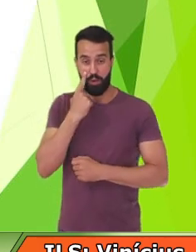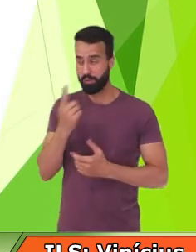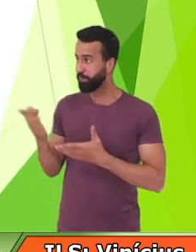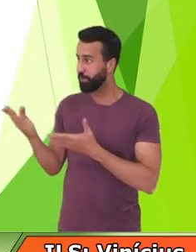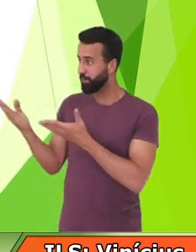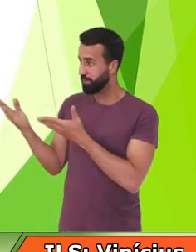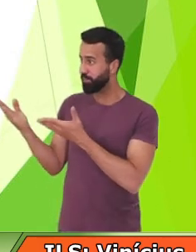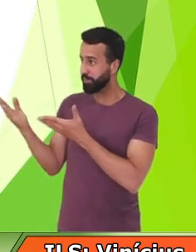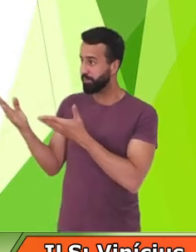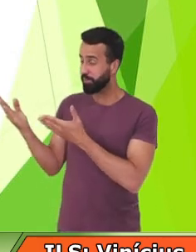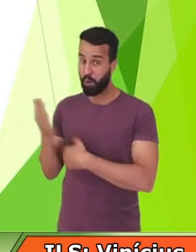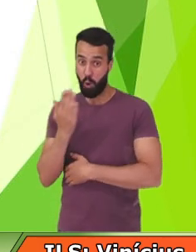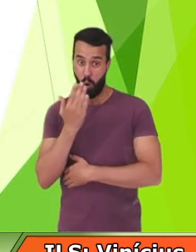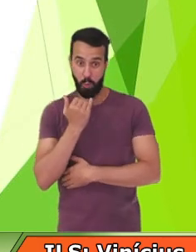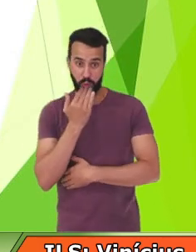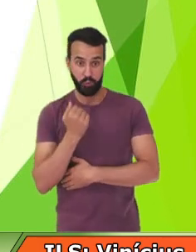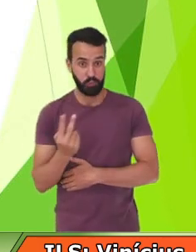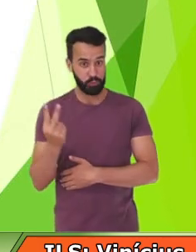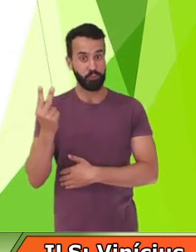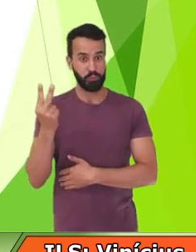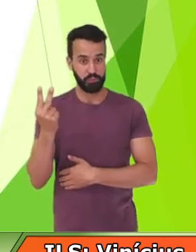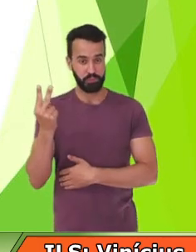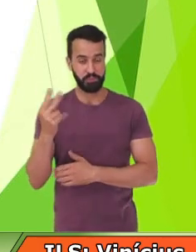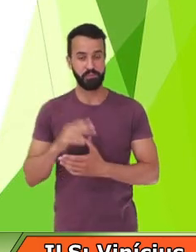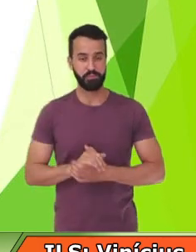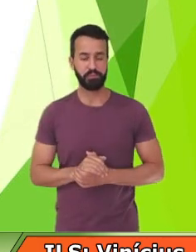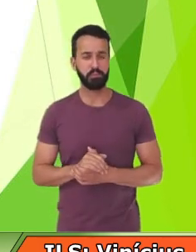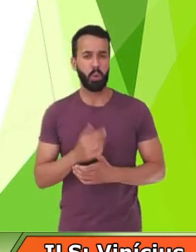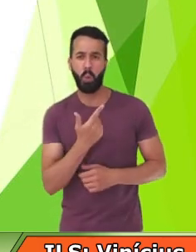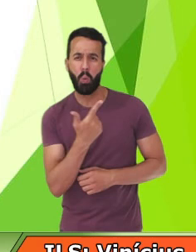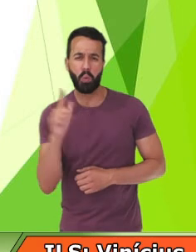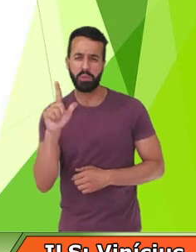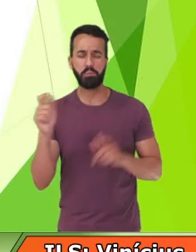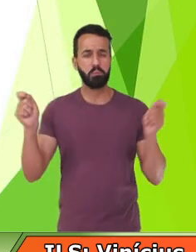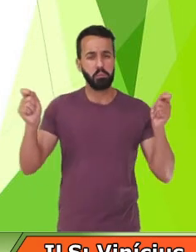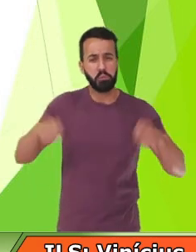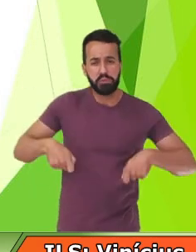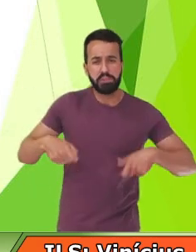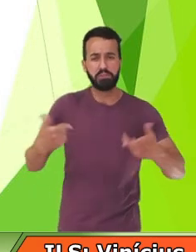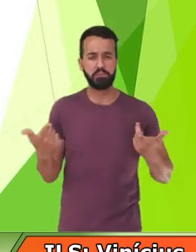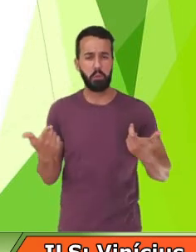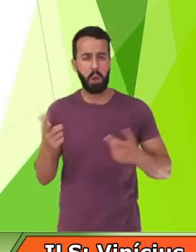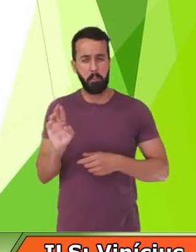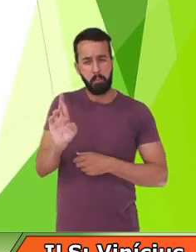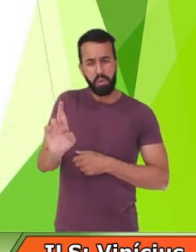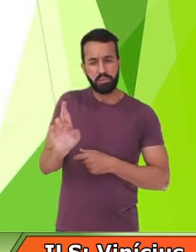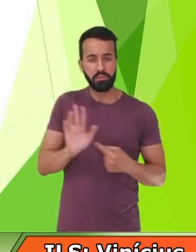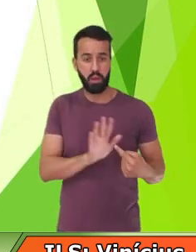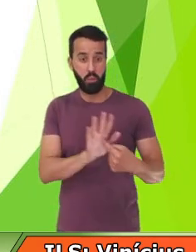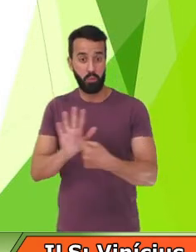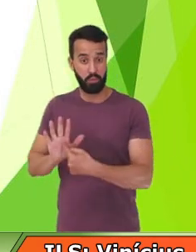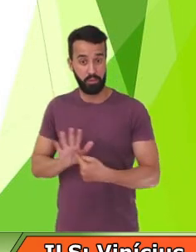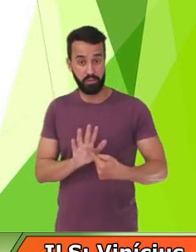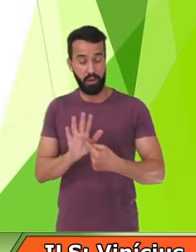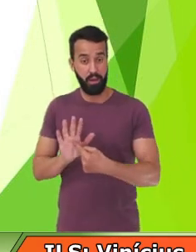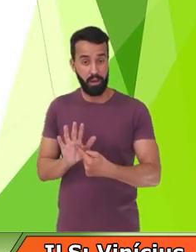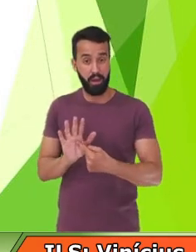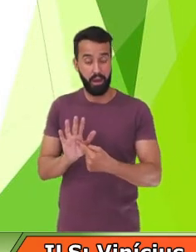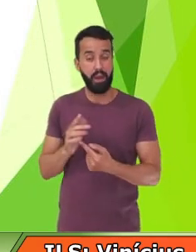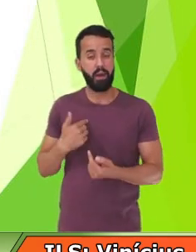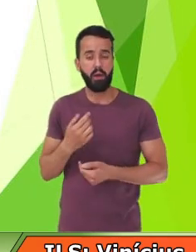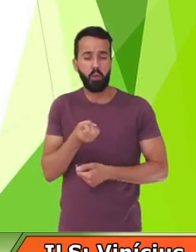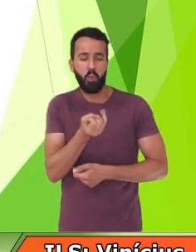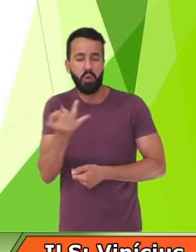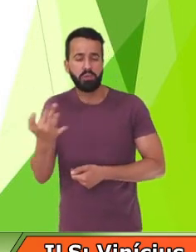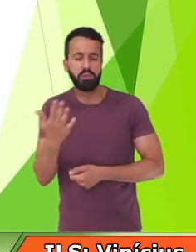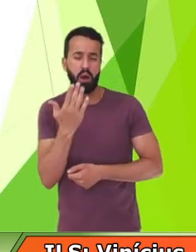na figura abaixo. Outra forma que podemos representar a parte que Abner comeu da